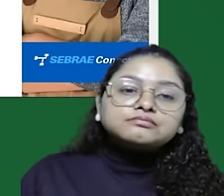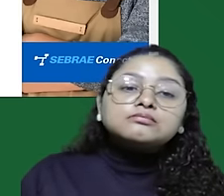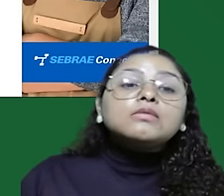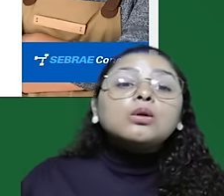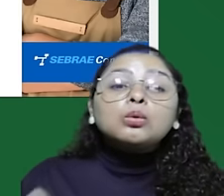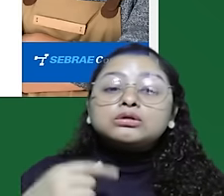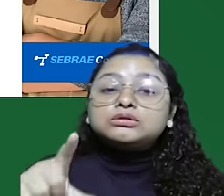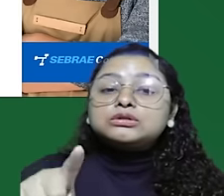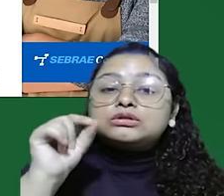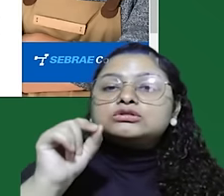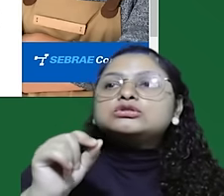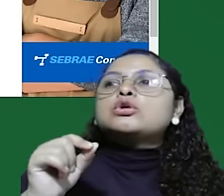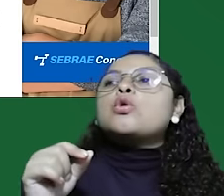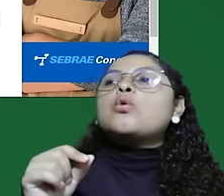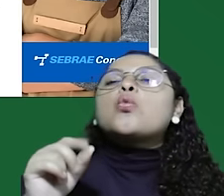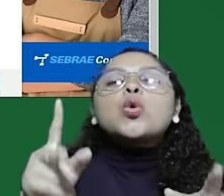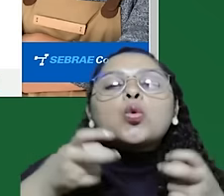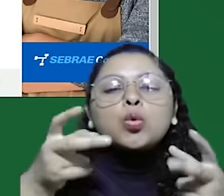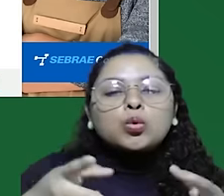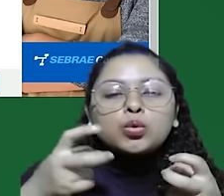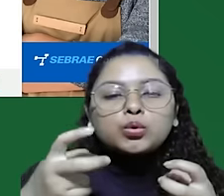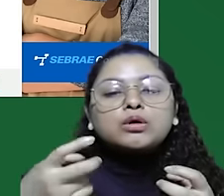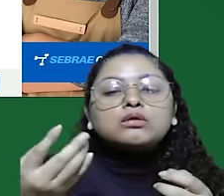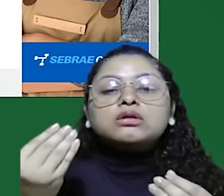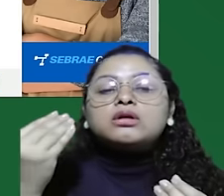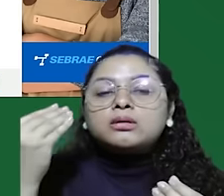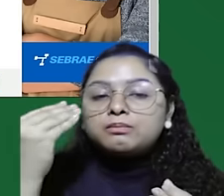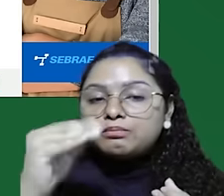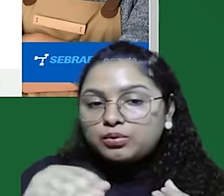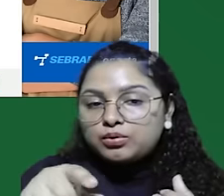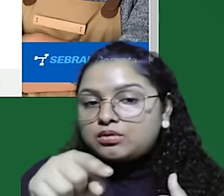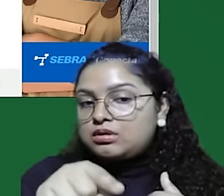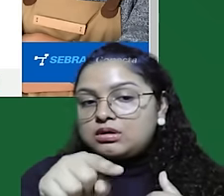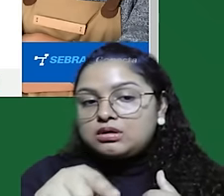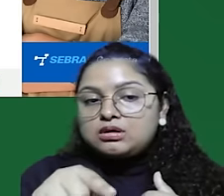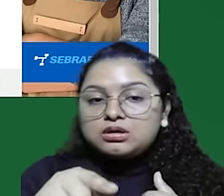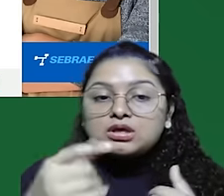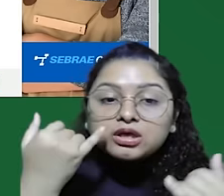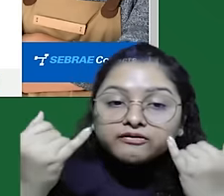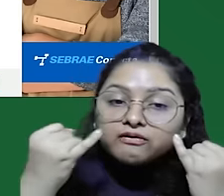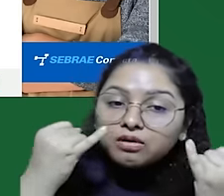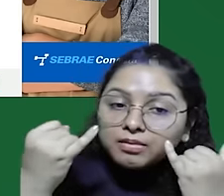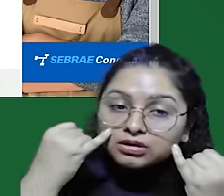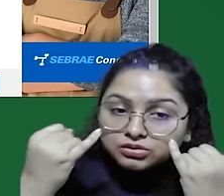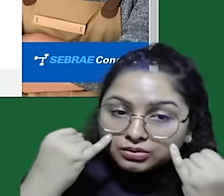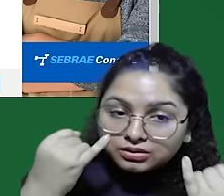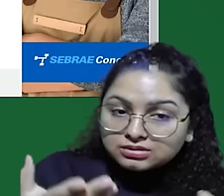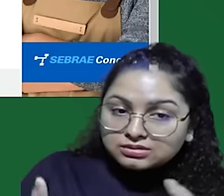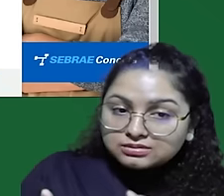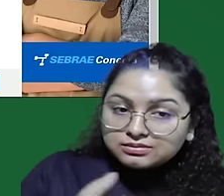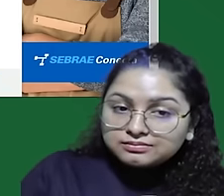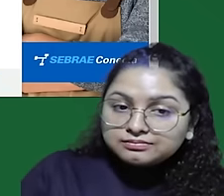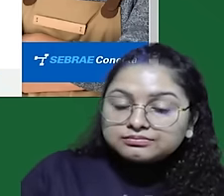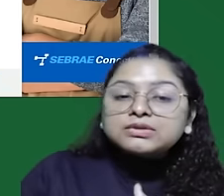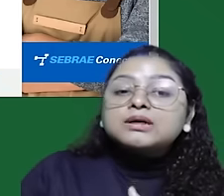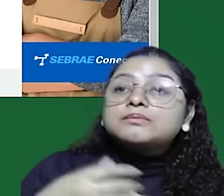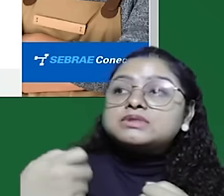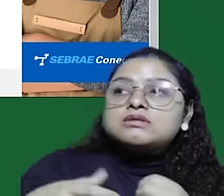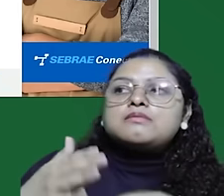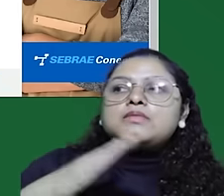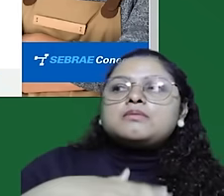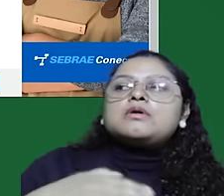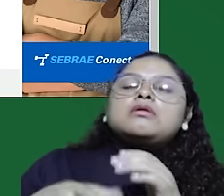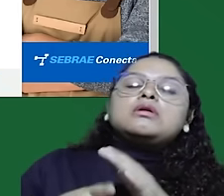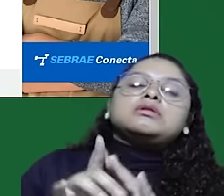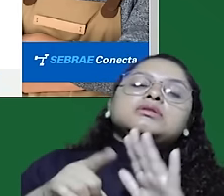o lucro presumido aqui eu vou ter acesso a informações aliás eu vou ter que pesquisar